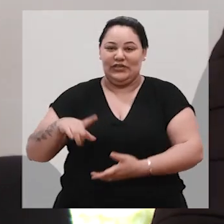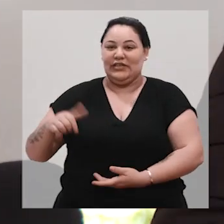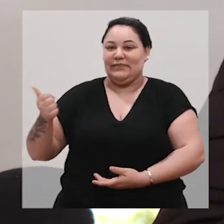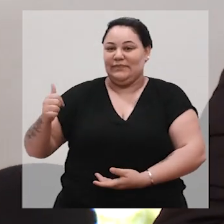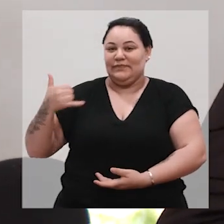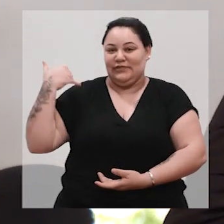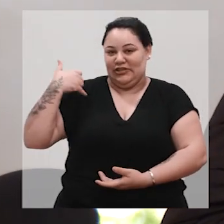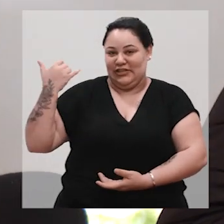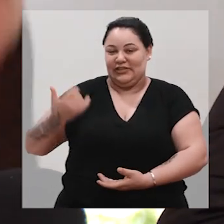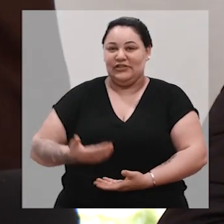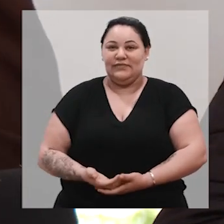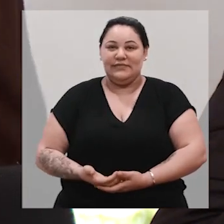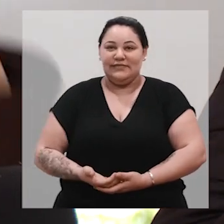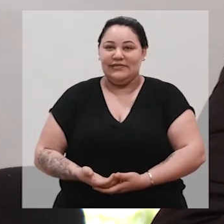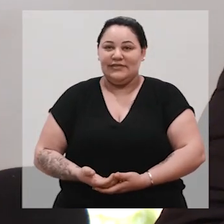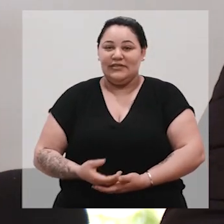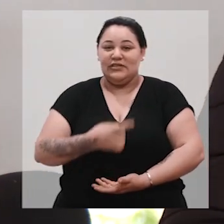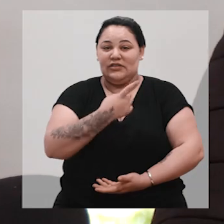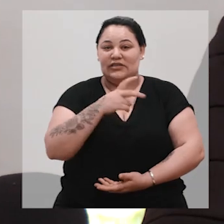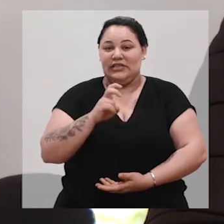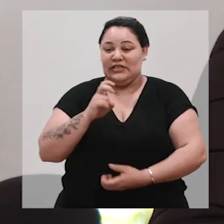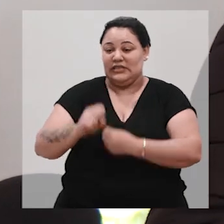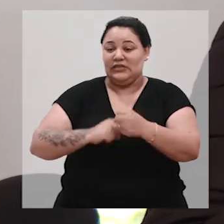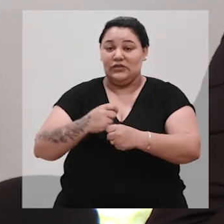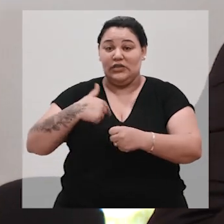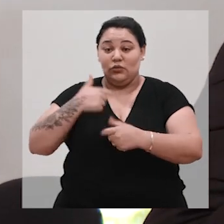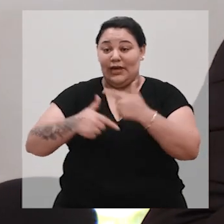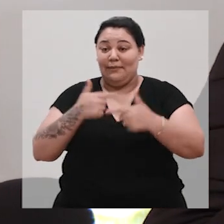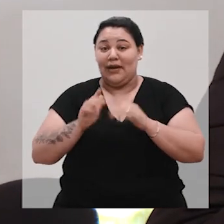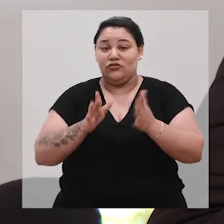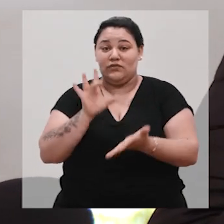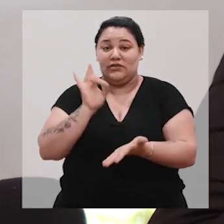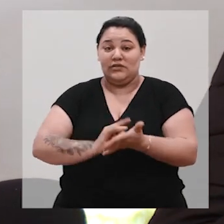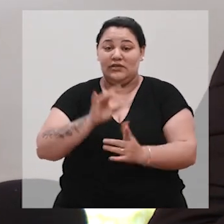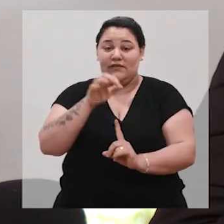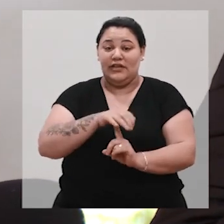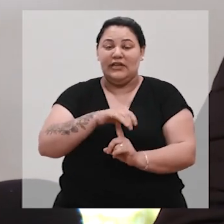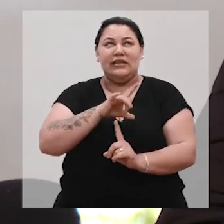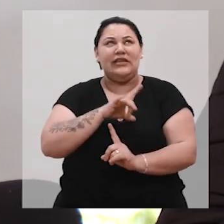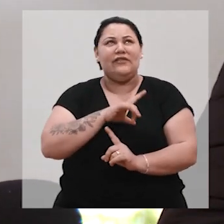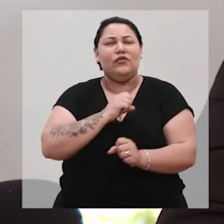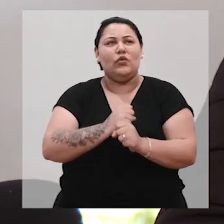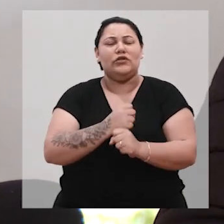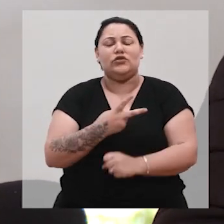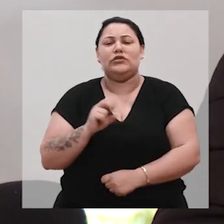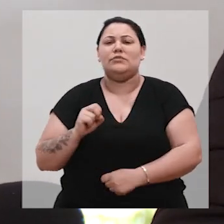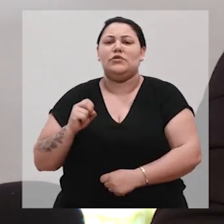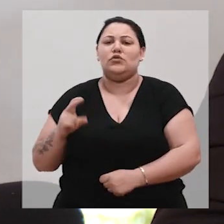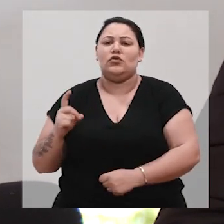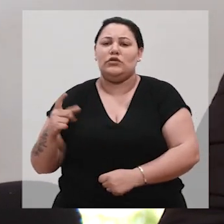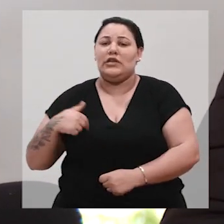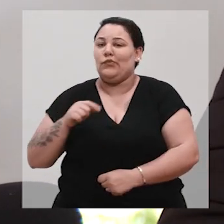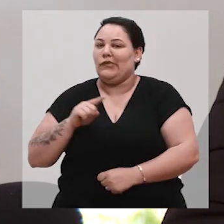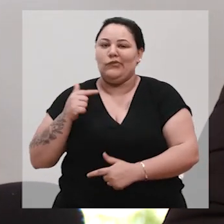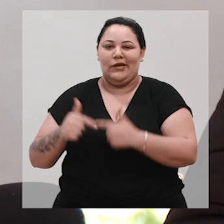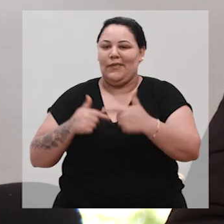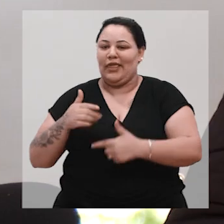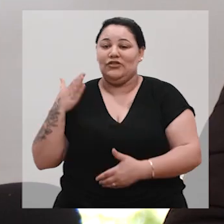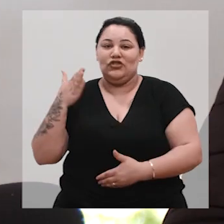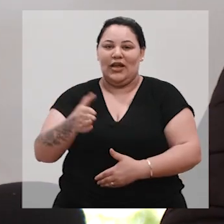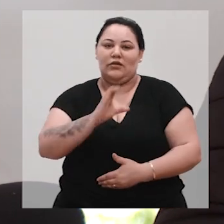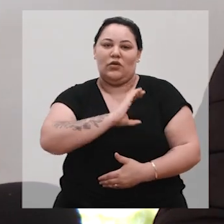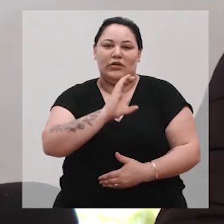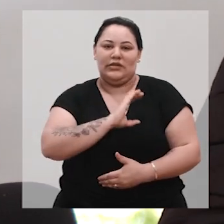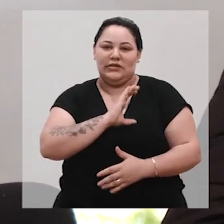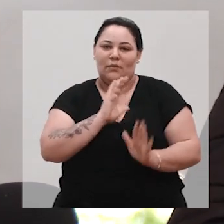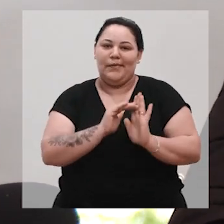filho hoje está com 11 anos. Dos 15 anos que eu trabalho na feira, só teve o ano de 2012 que eu não